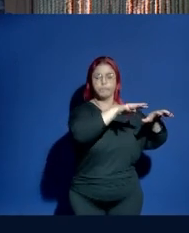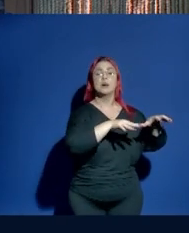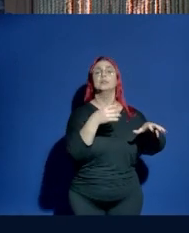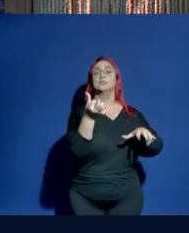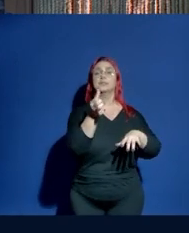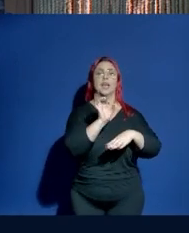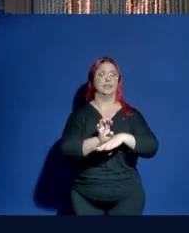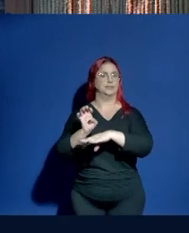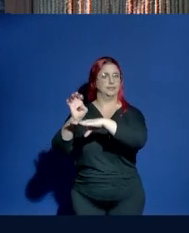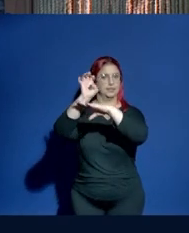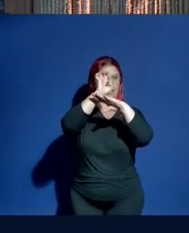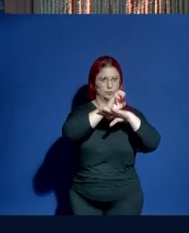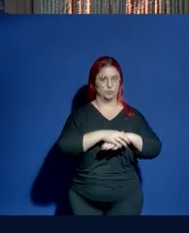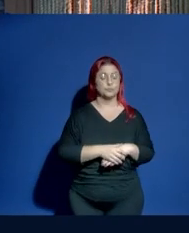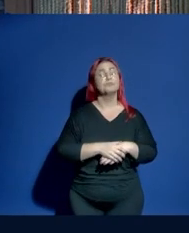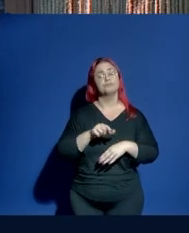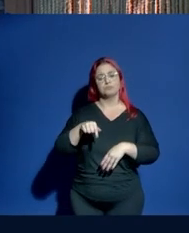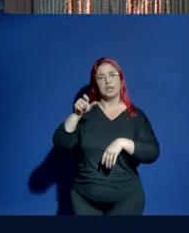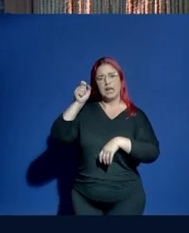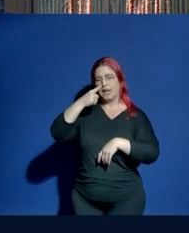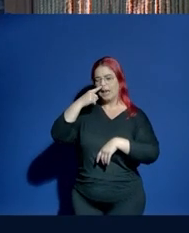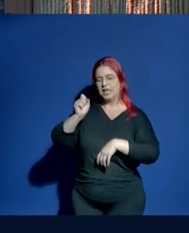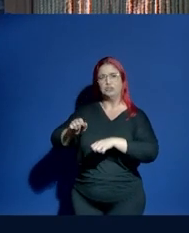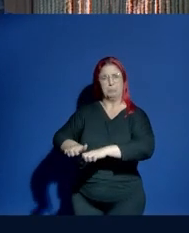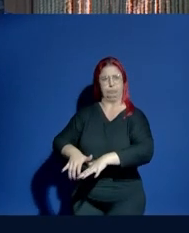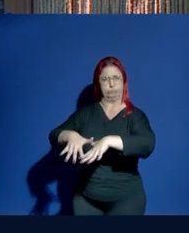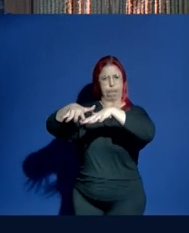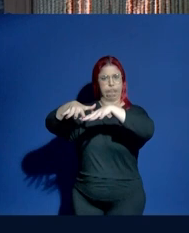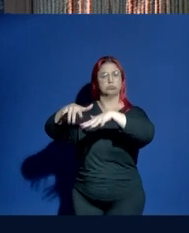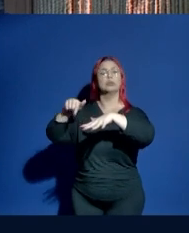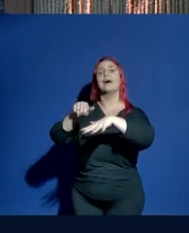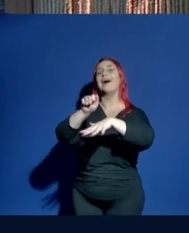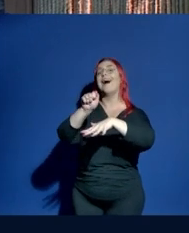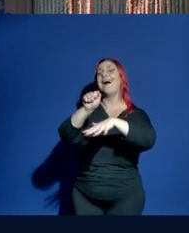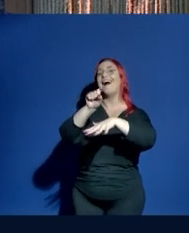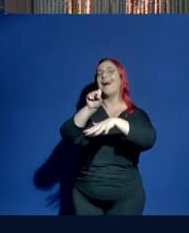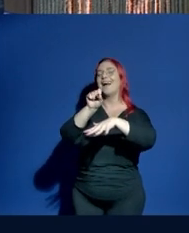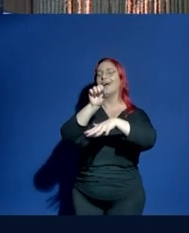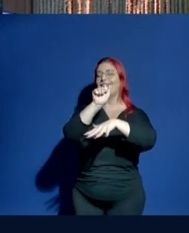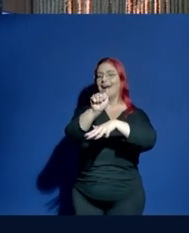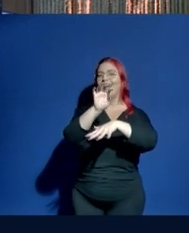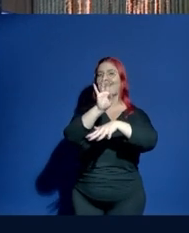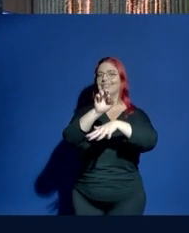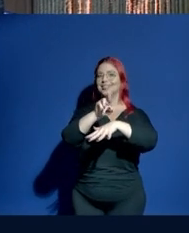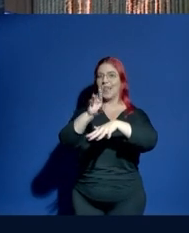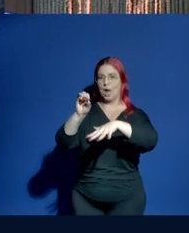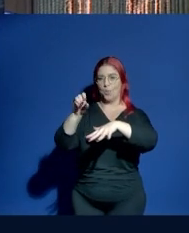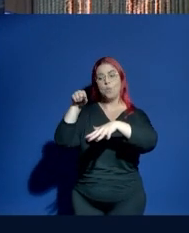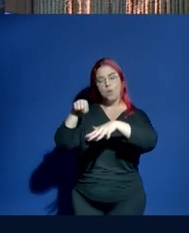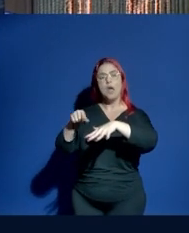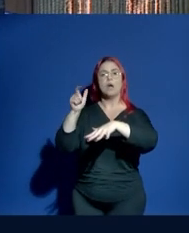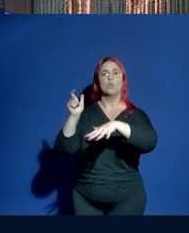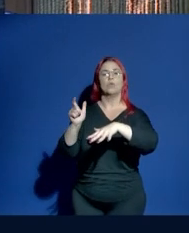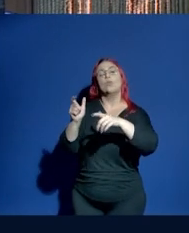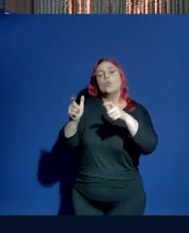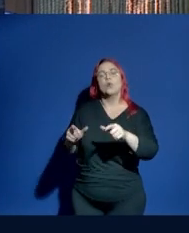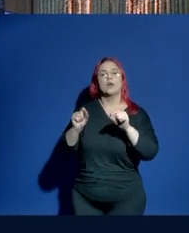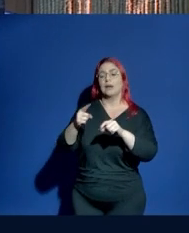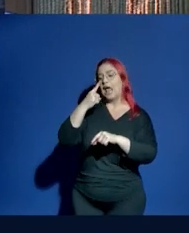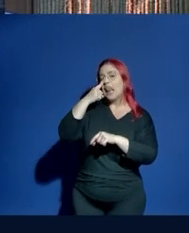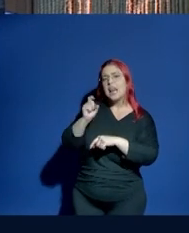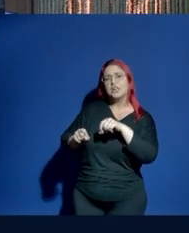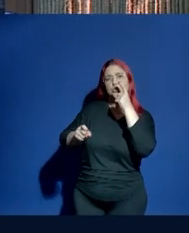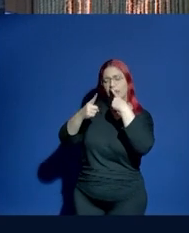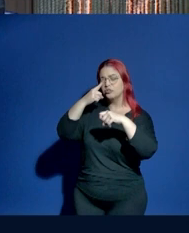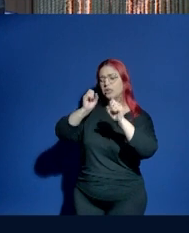estados o aterro sanitário basicamente ele ele é um grande biodigestor aonde você vai colocando lixo ele